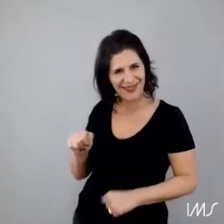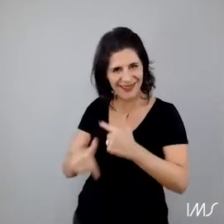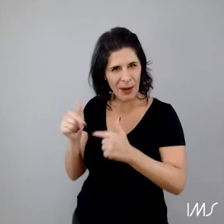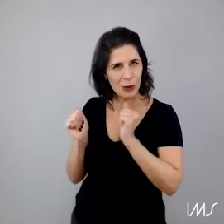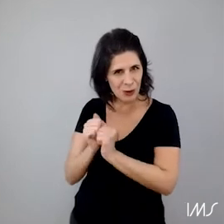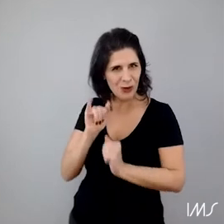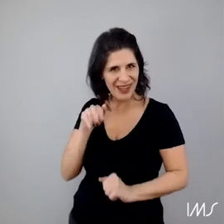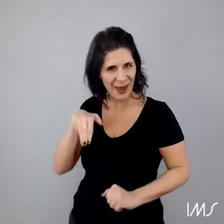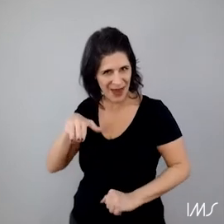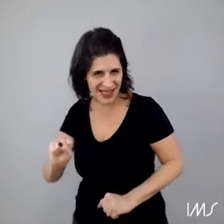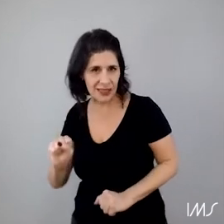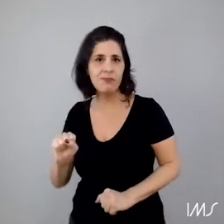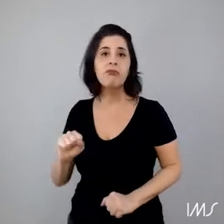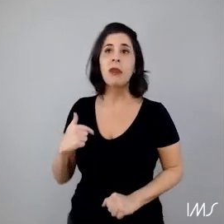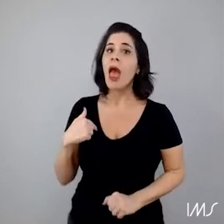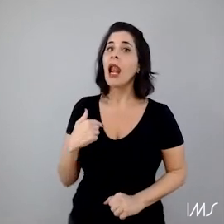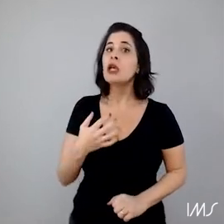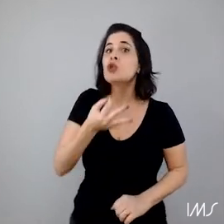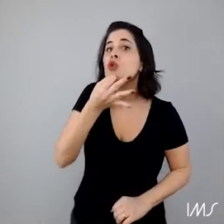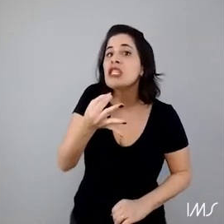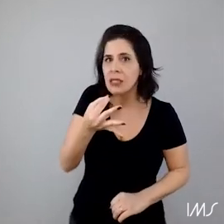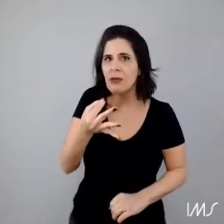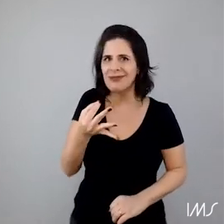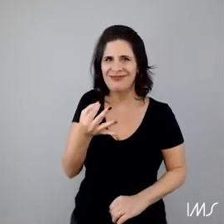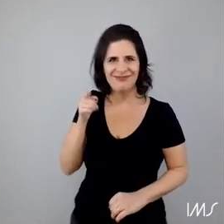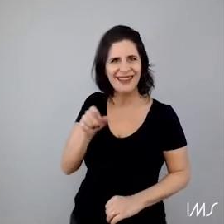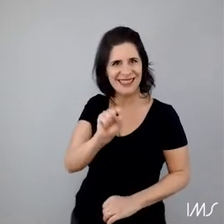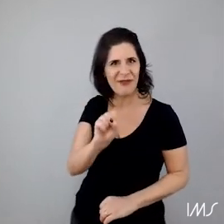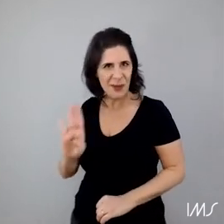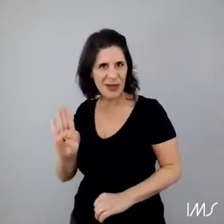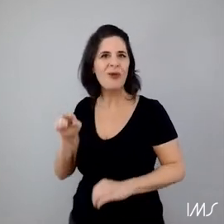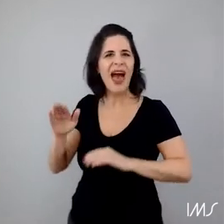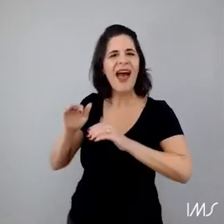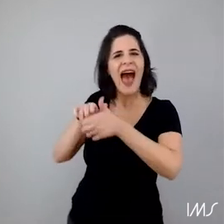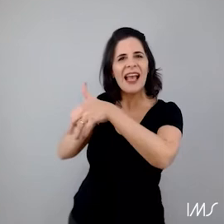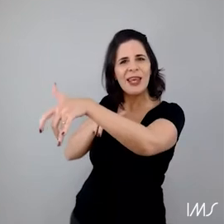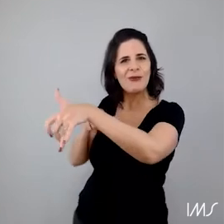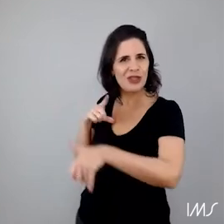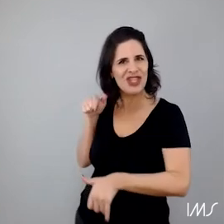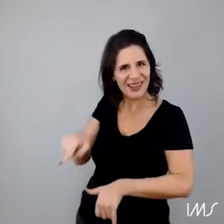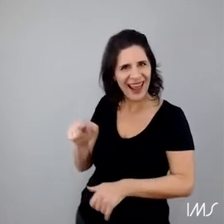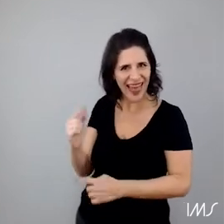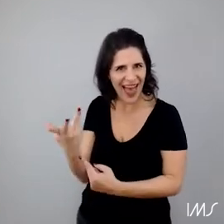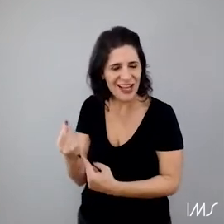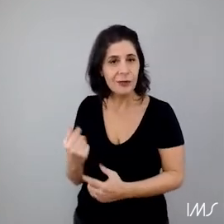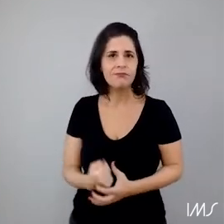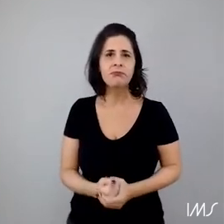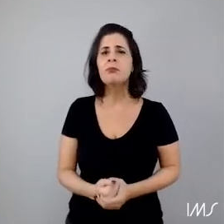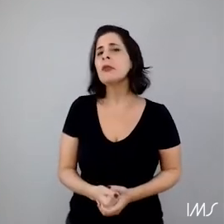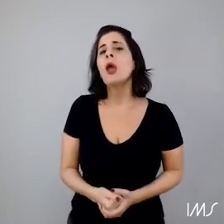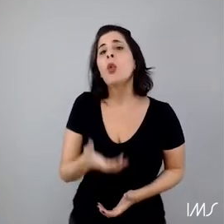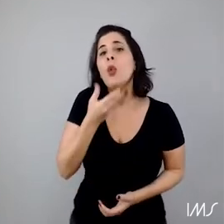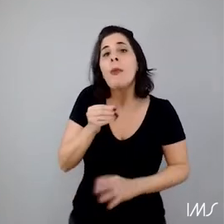me sugeriu ver o arquivo de Estefânia Abreu, que guardamos no IMS desde 2001. O coordenador da área de fotografia, Sérgio Burke, um